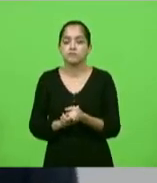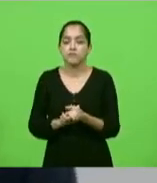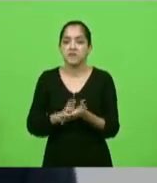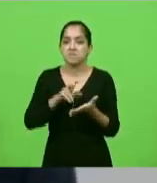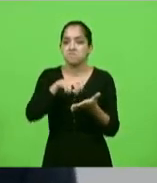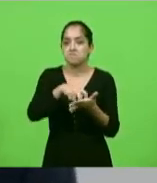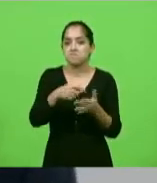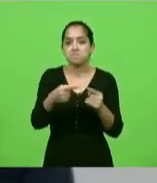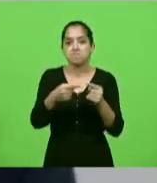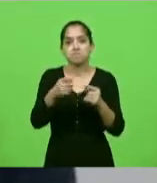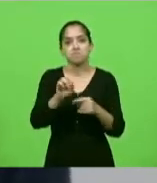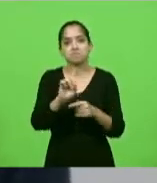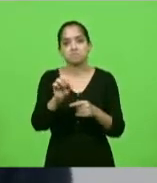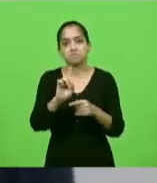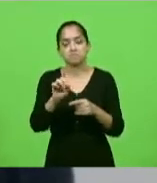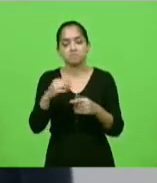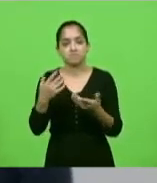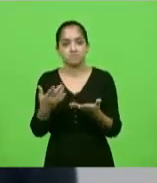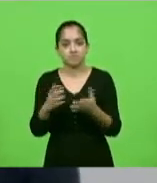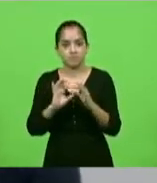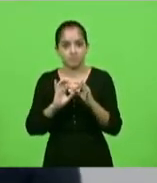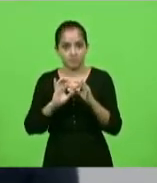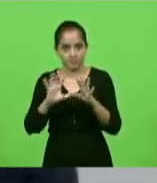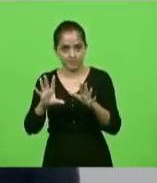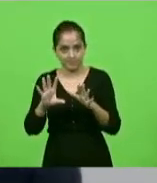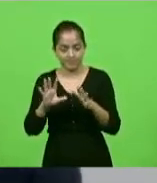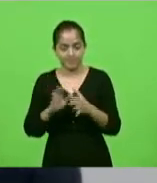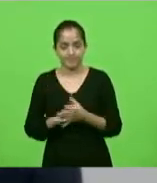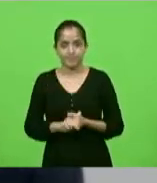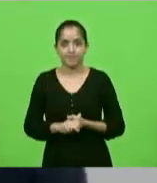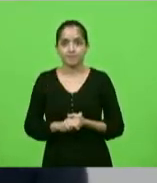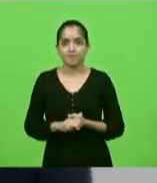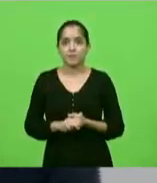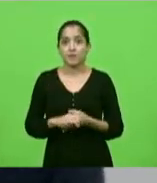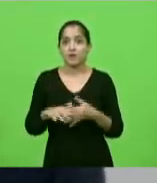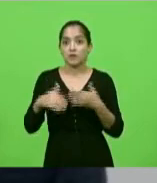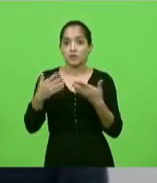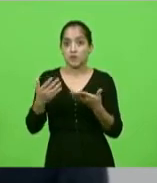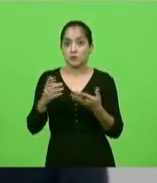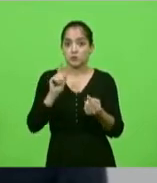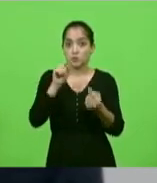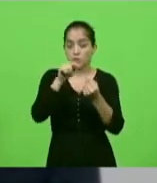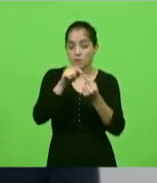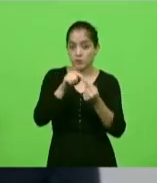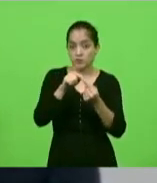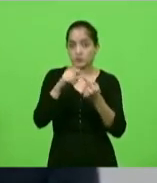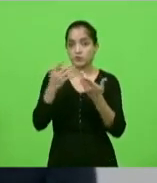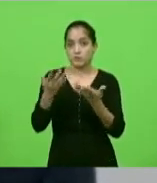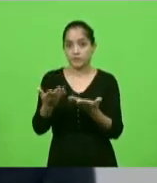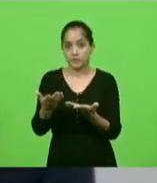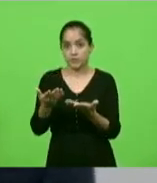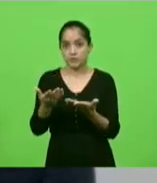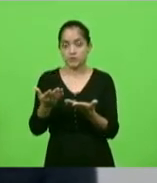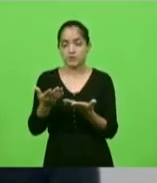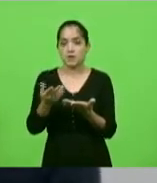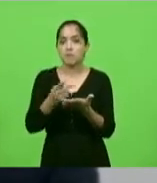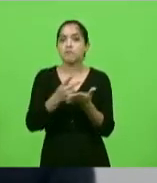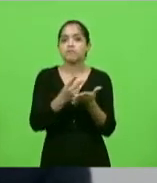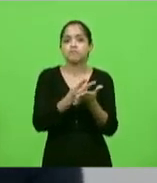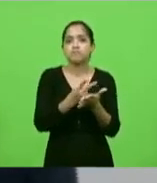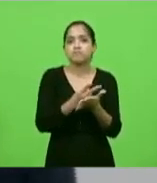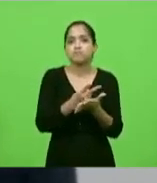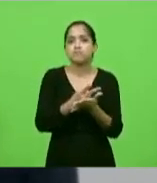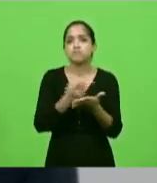impunível, pois absorvida pela infração fim. Afinal, se o objetivo fosse, de fato, um mal feito, não